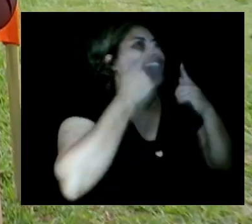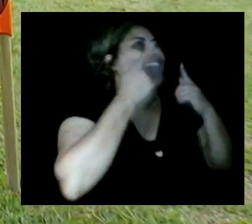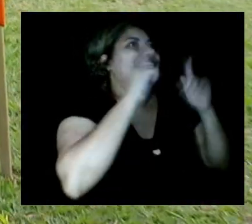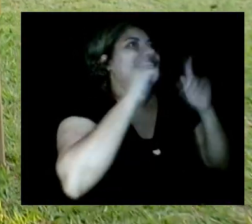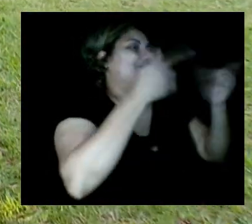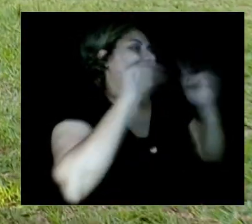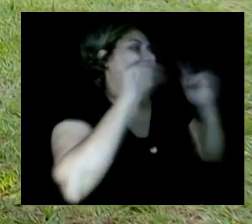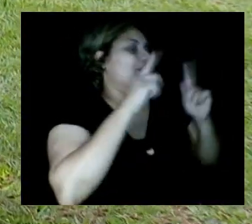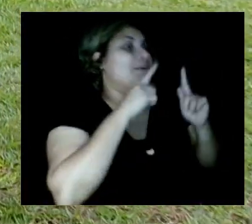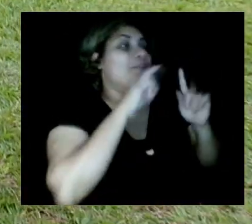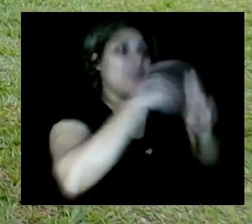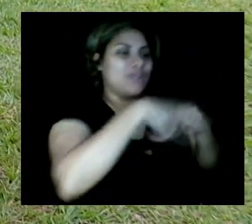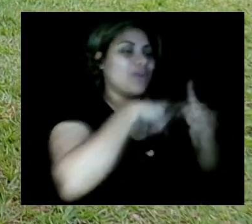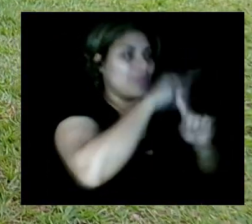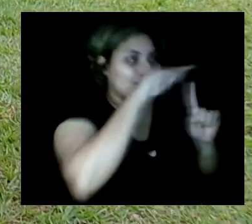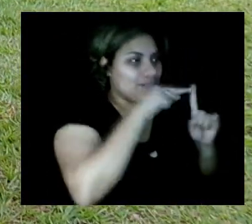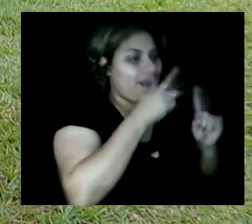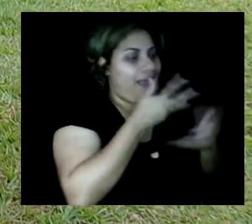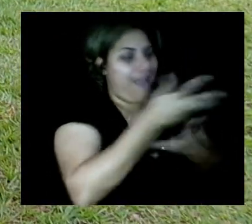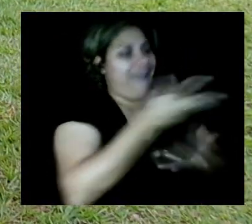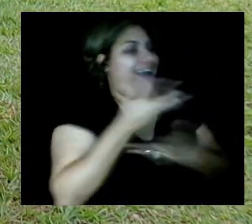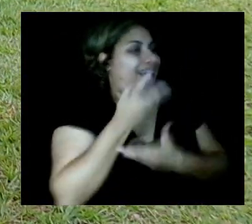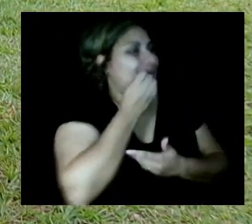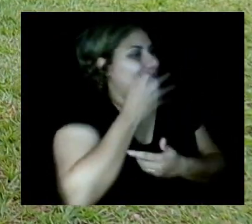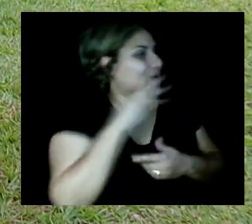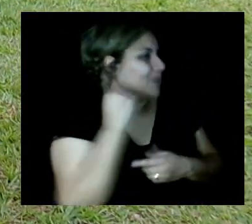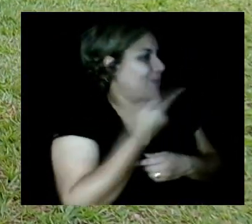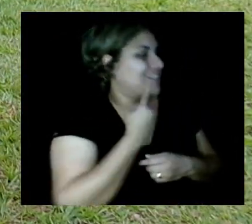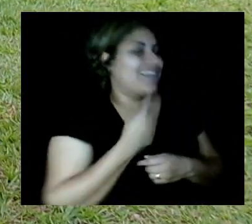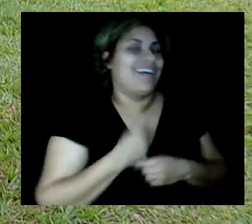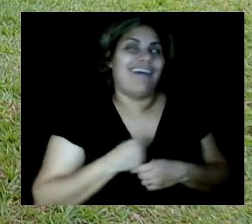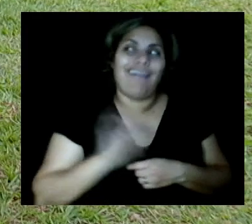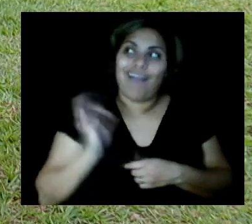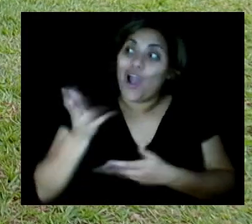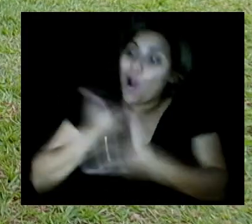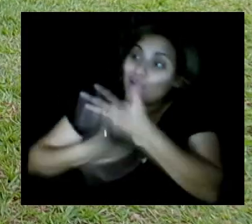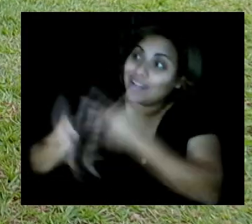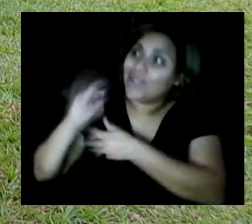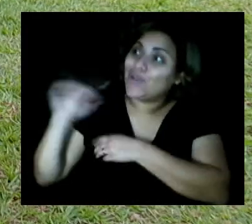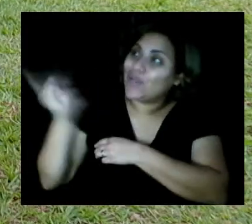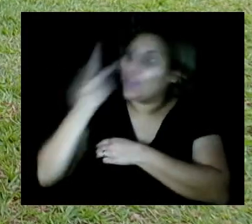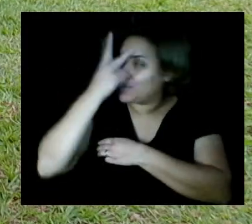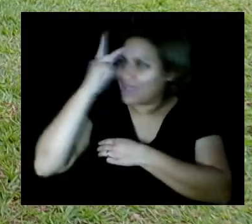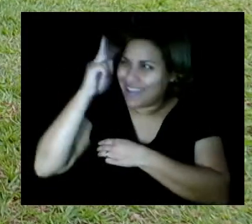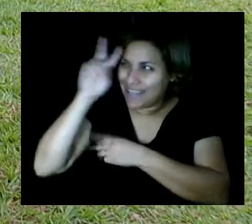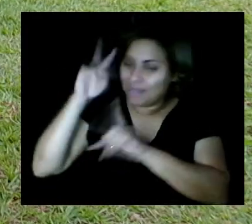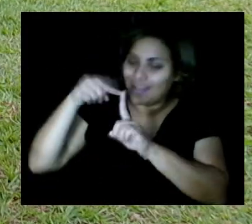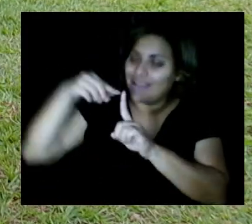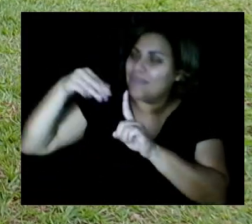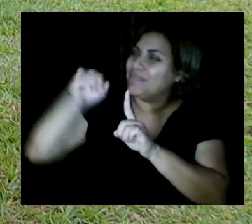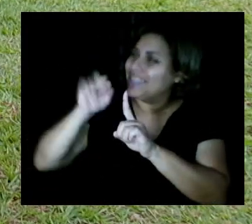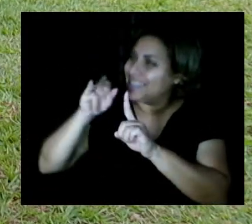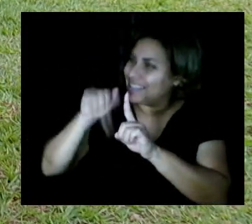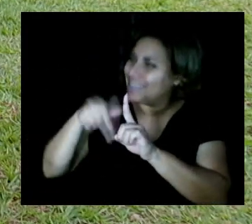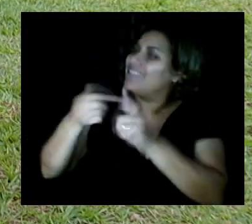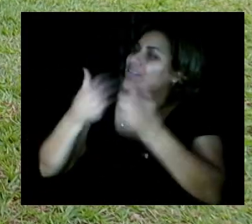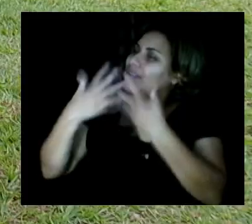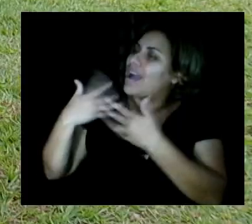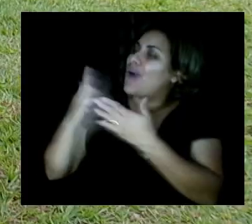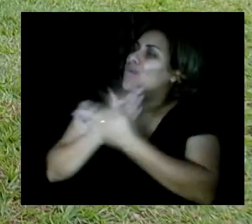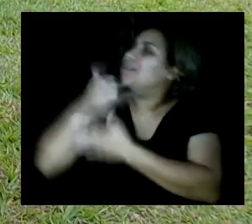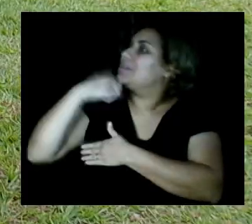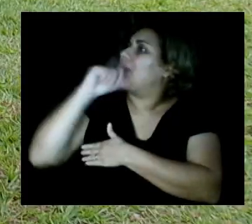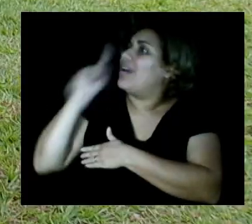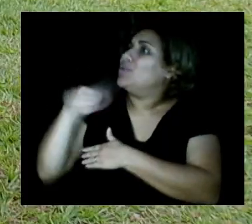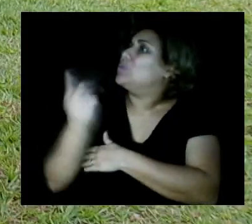festas. Confraternizar também, né? Até porque a gente viu com a fala da Miriam que as mães muitas são solo e já não é fácil,